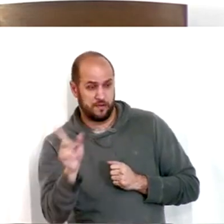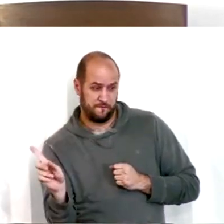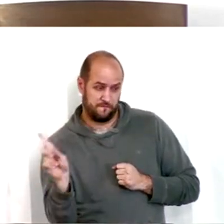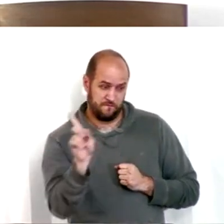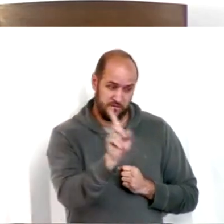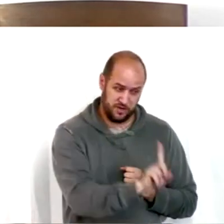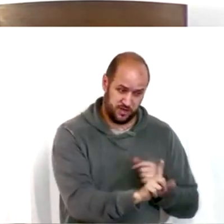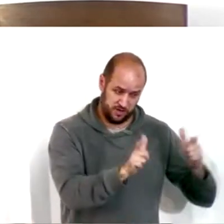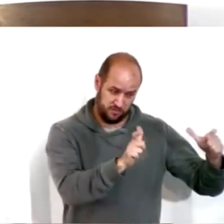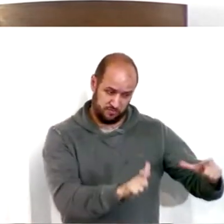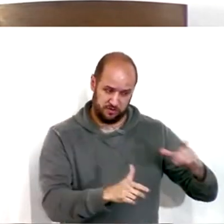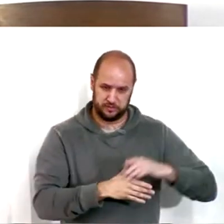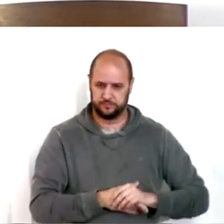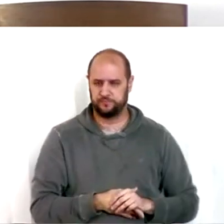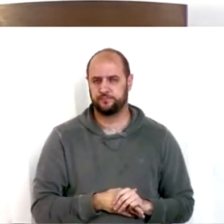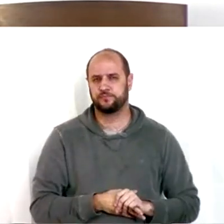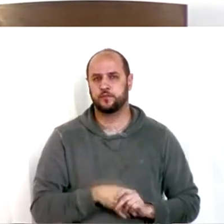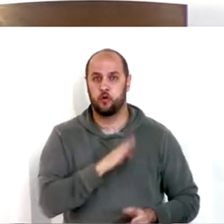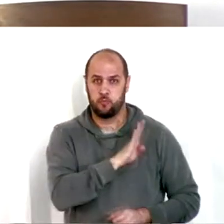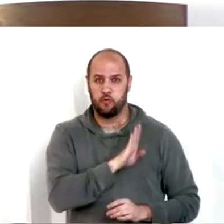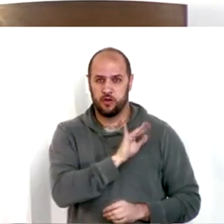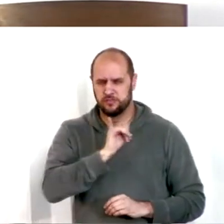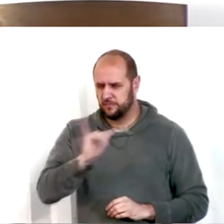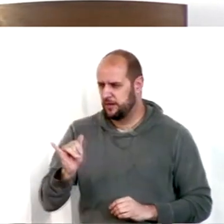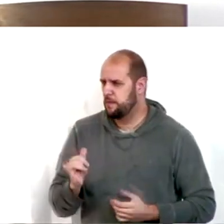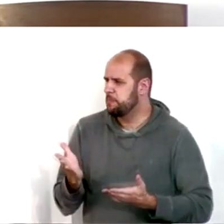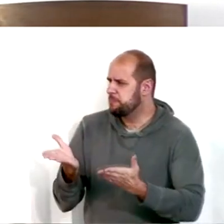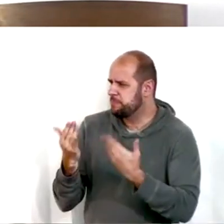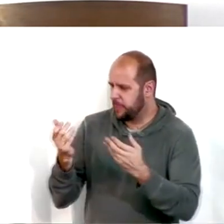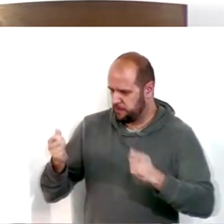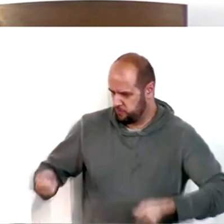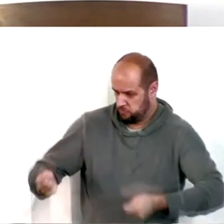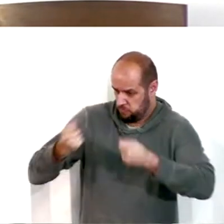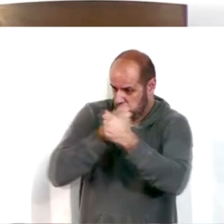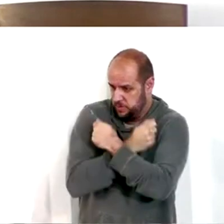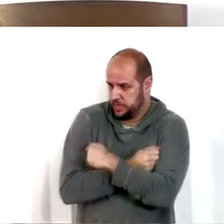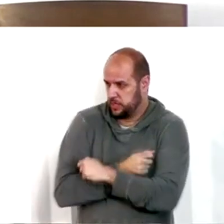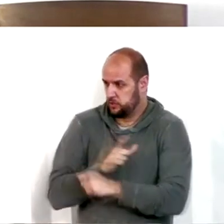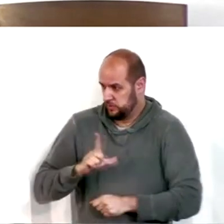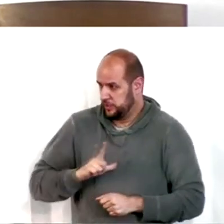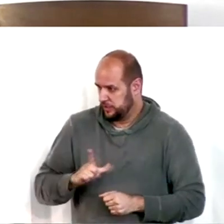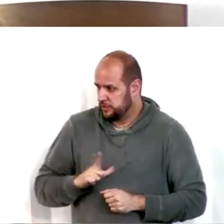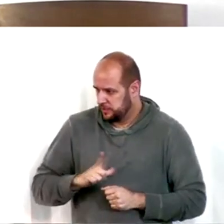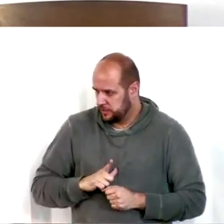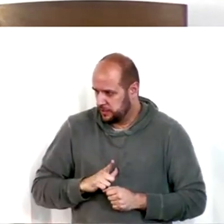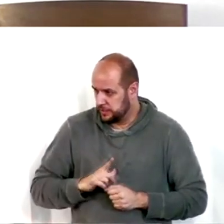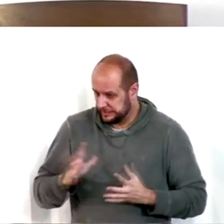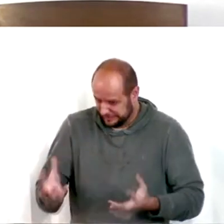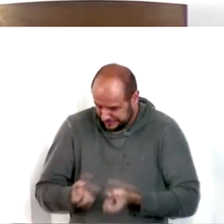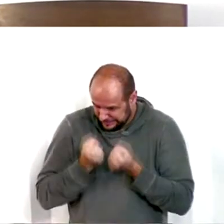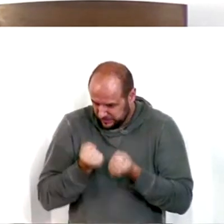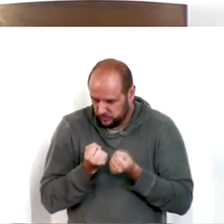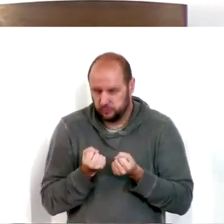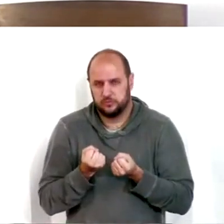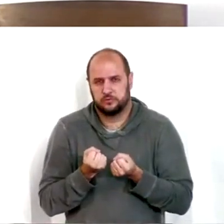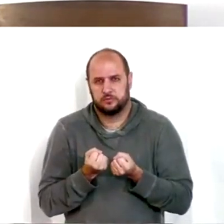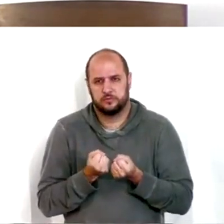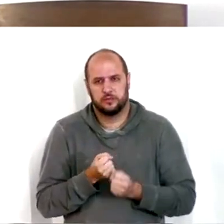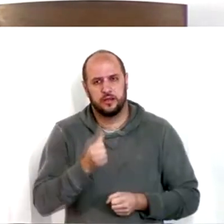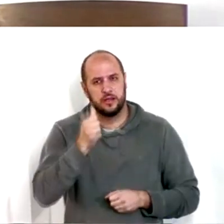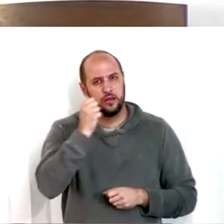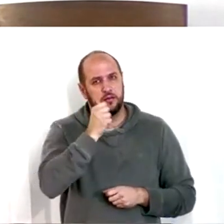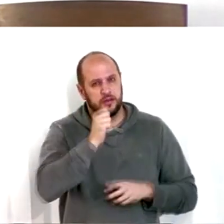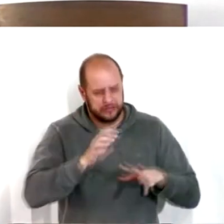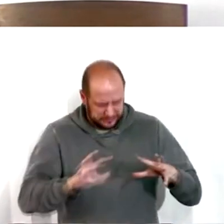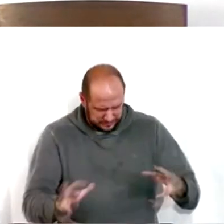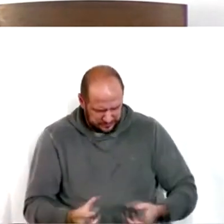eira. Disse mais Boaz: dá-me o manto que tens sobre ti e segura-o. Ela o